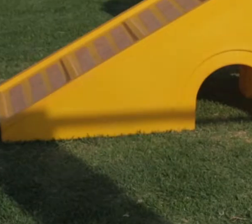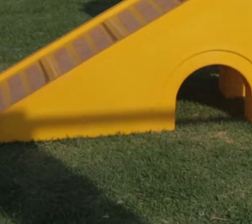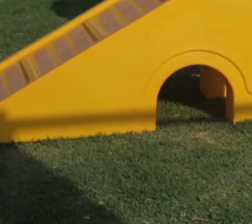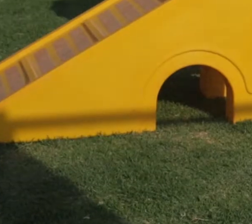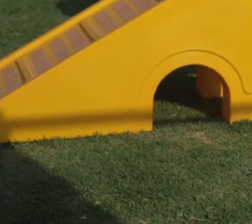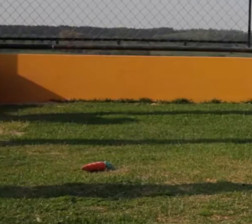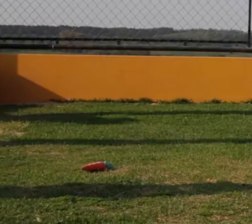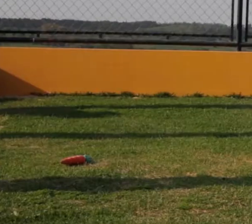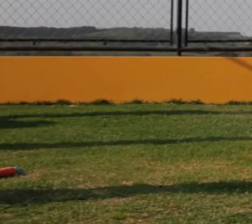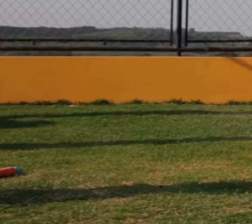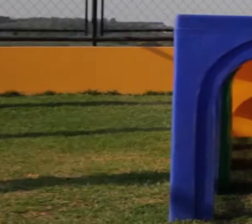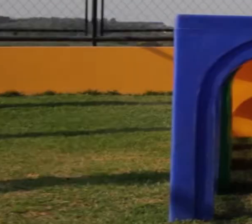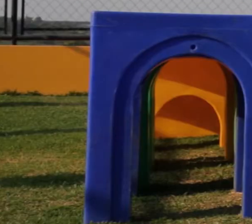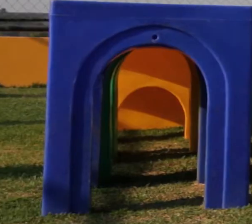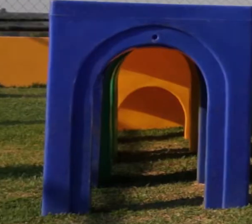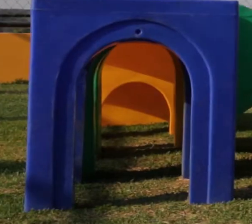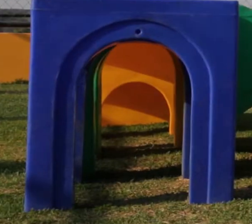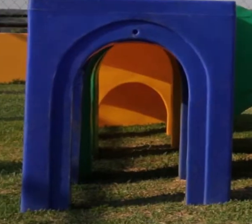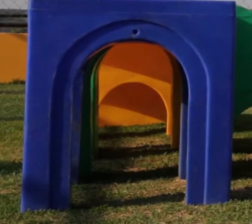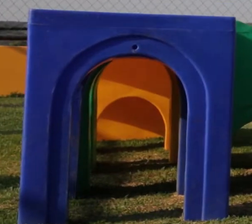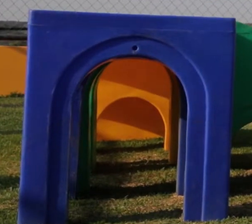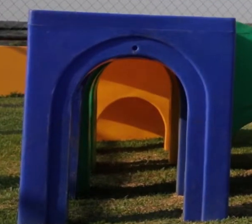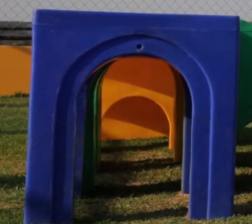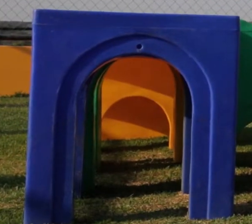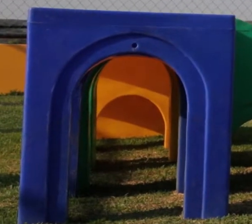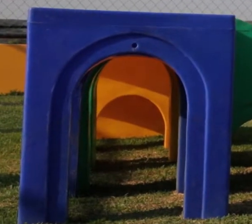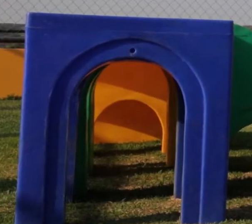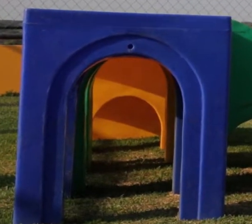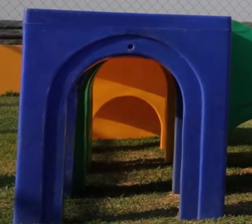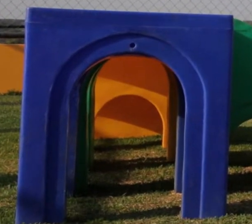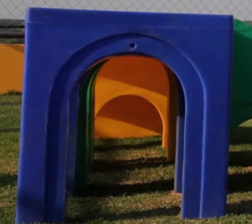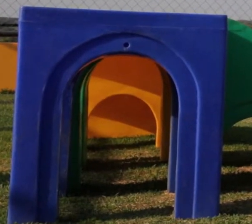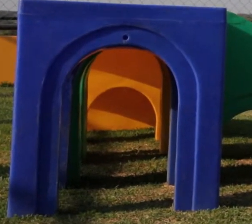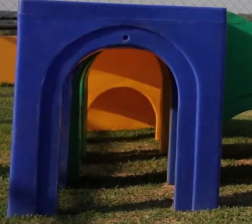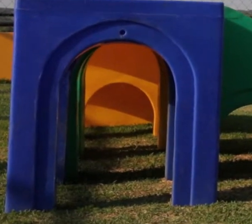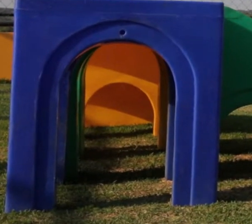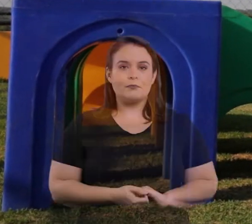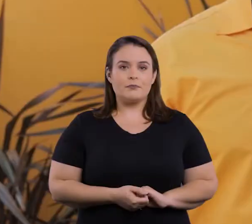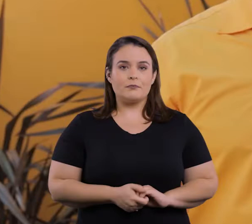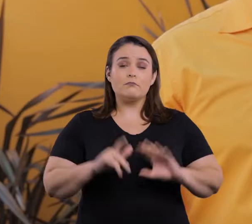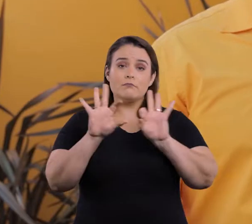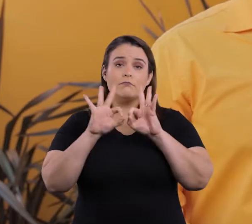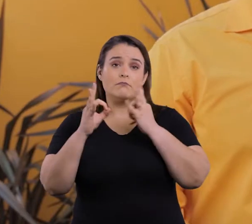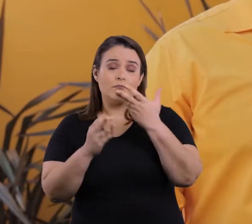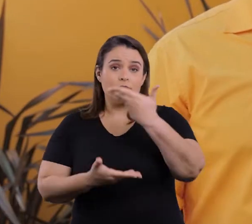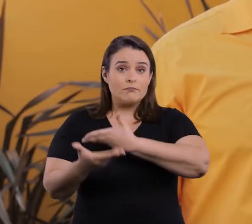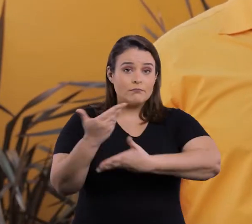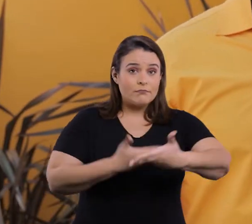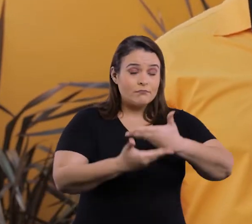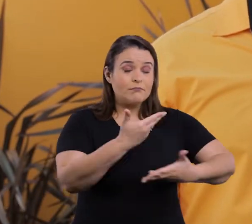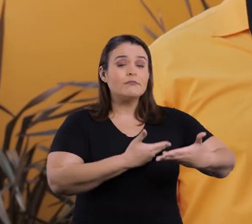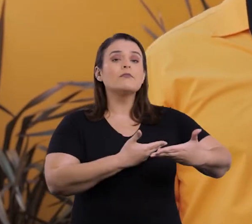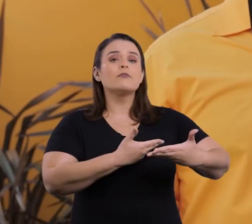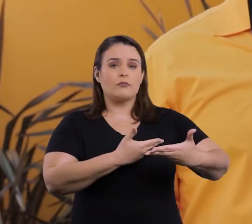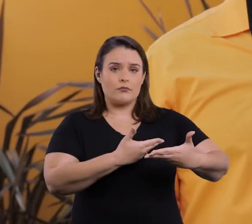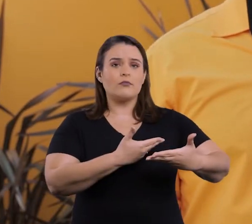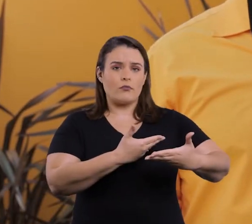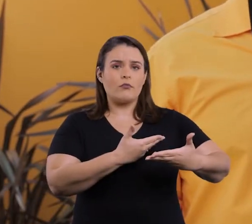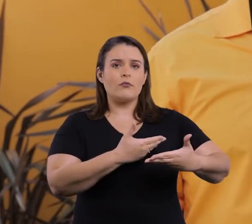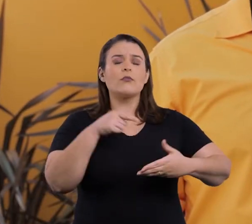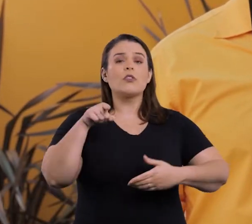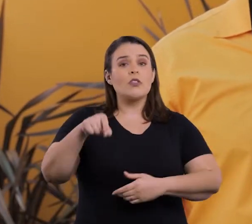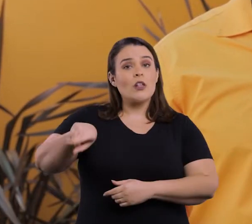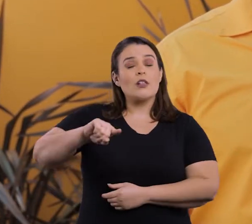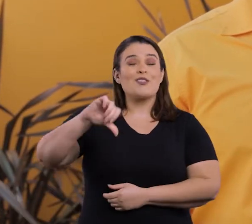Gramado, do centro de treinamento, a instrutora trabalha com o filhote de labrador caramelo, que sobe e desce uma rampa. As famílias socializadoras são as famílias que a gente